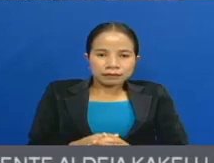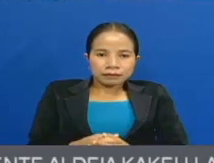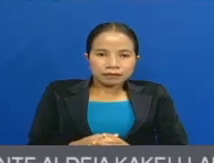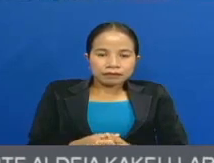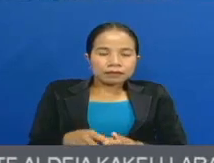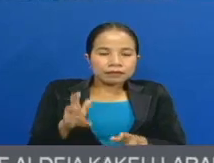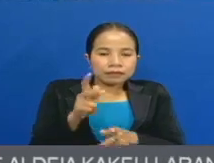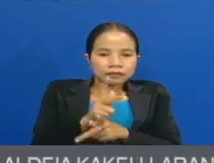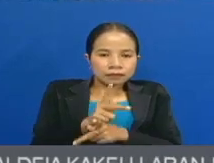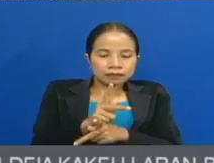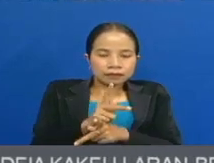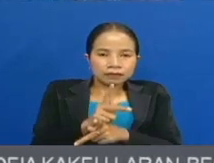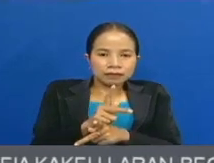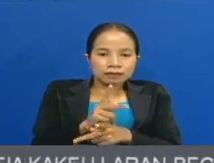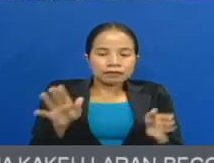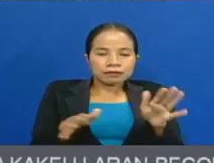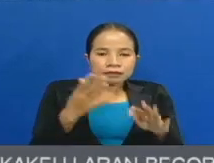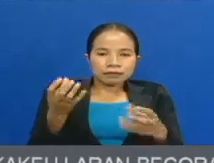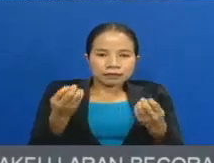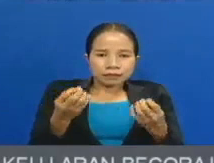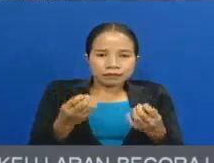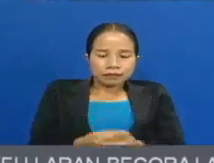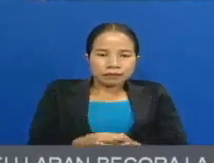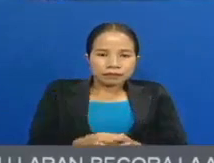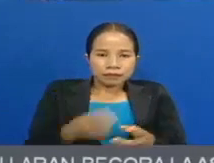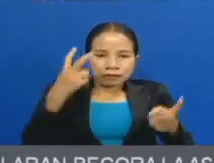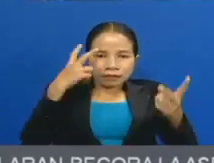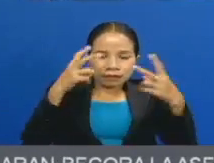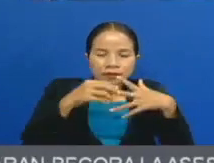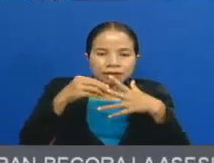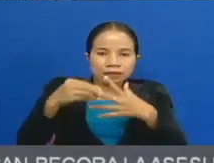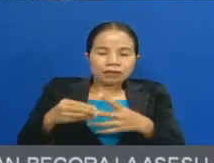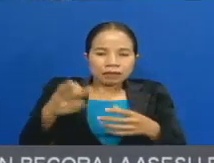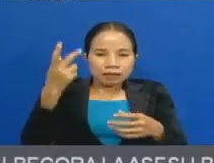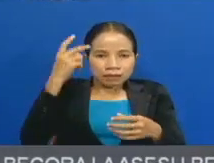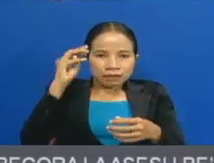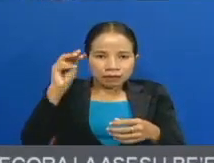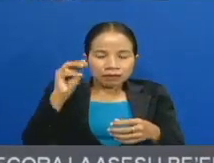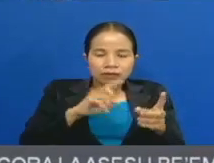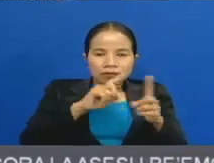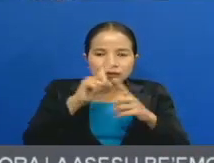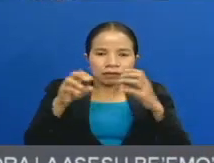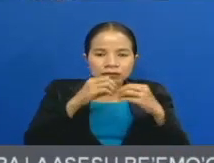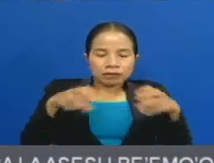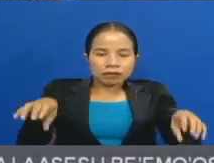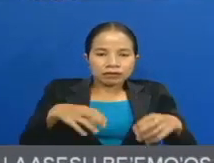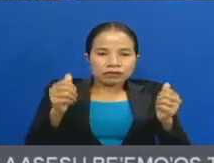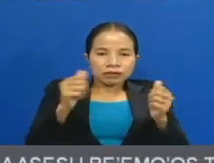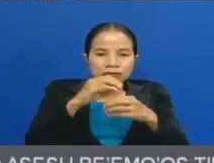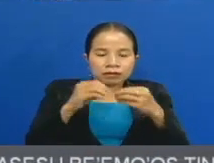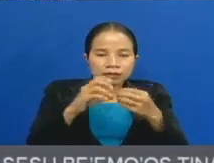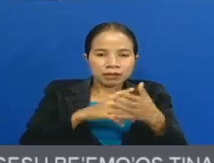Evita mate para. Durante a visita oficial, o primeiro-ministro Mosco lia com a cooperação e a área